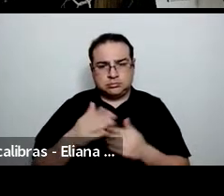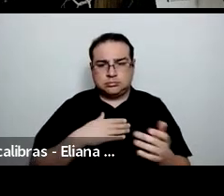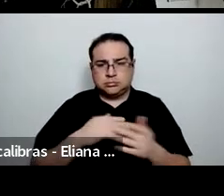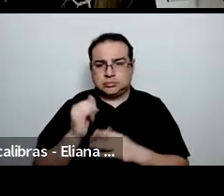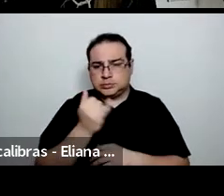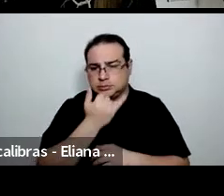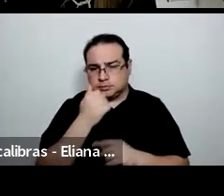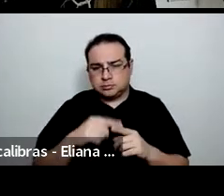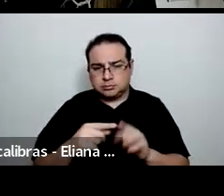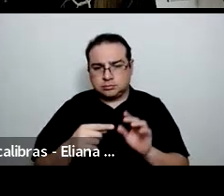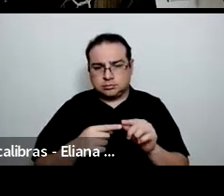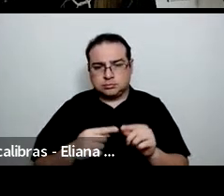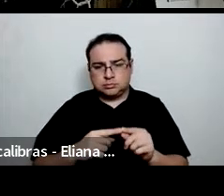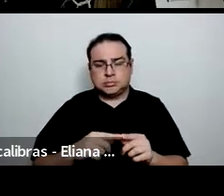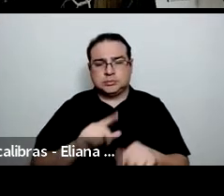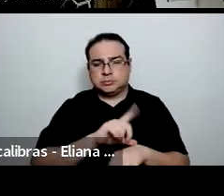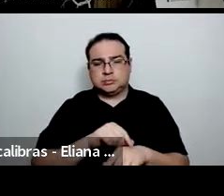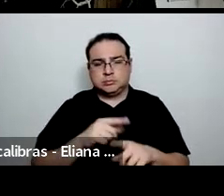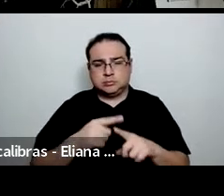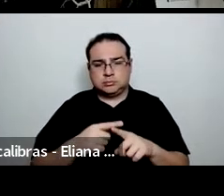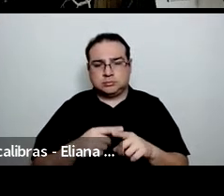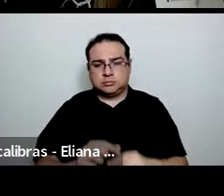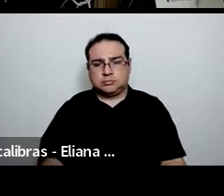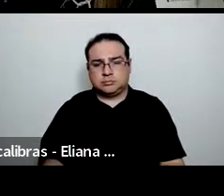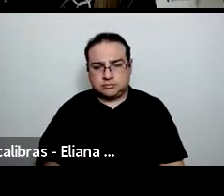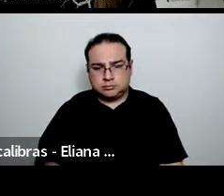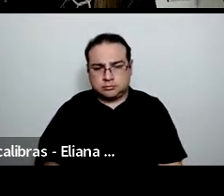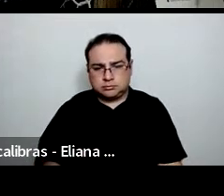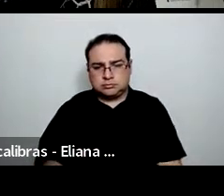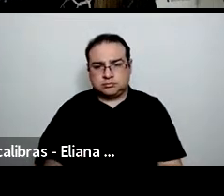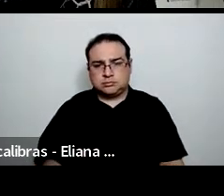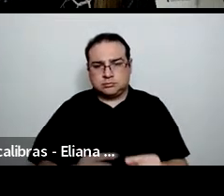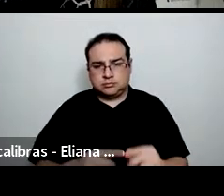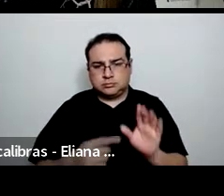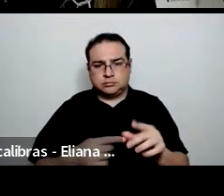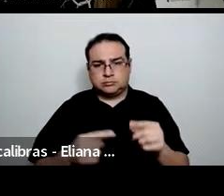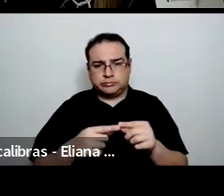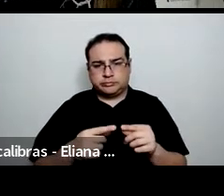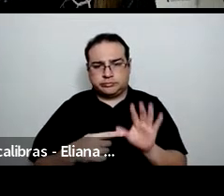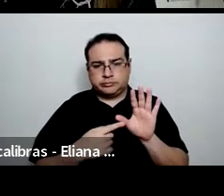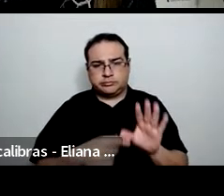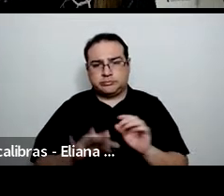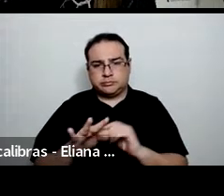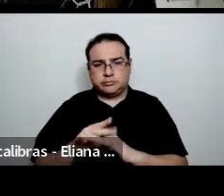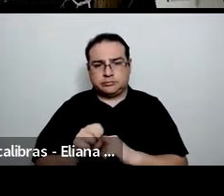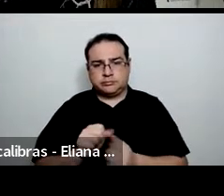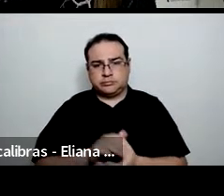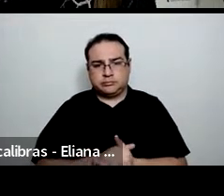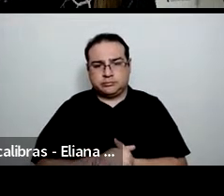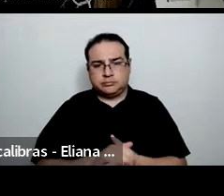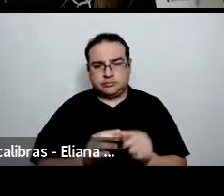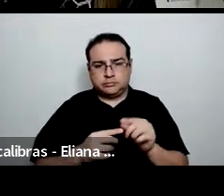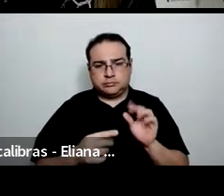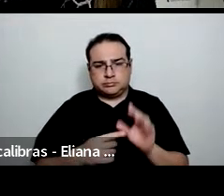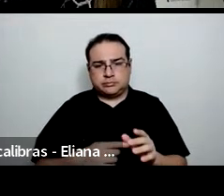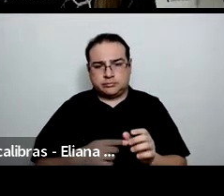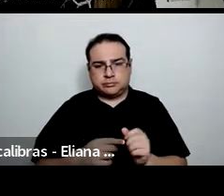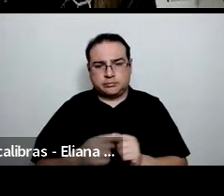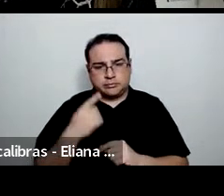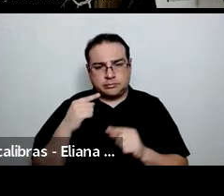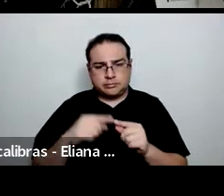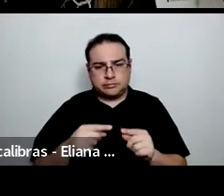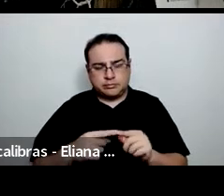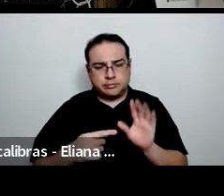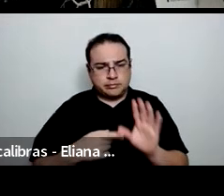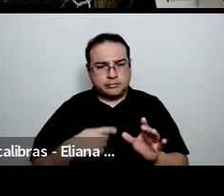justificativa para esse atraso e pelo que foi considerado intempestivo apresentação da som as quais foram consideradas somente